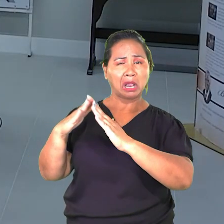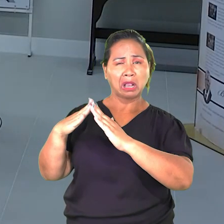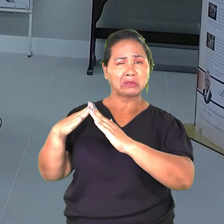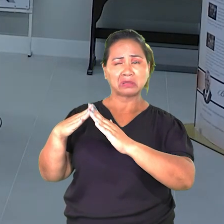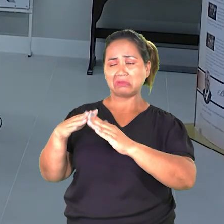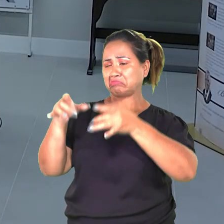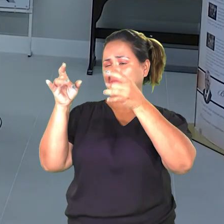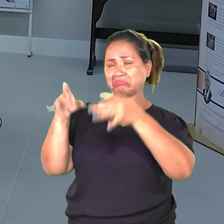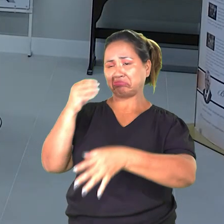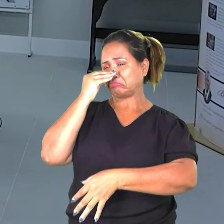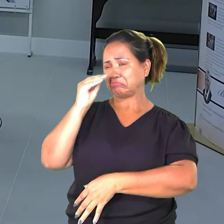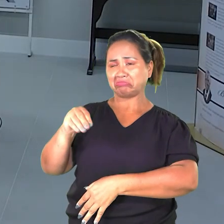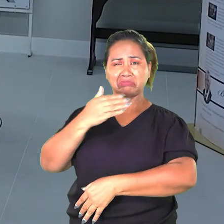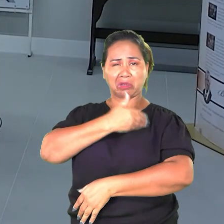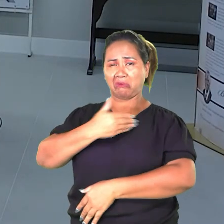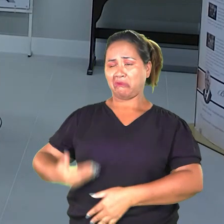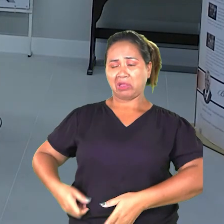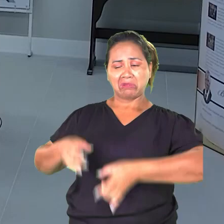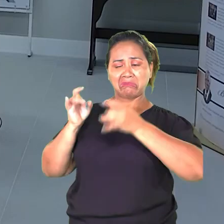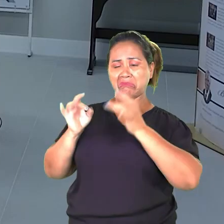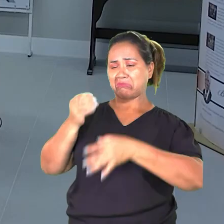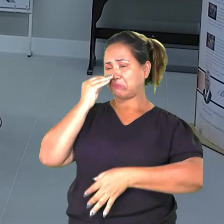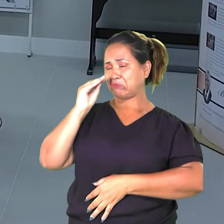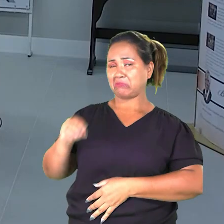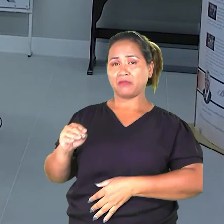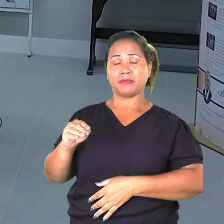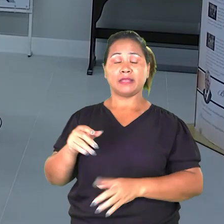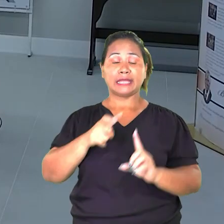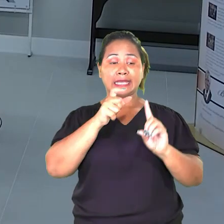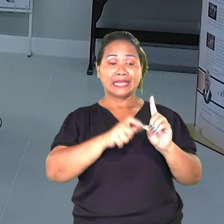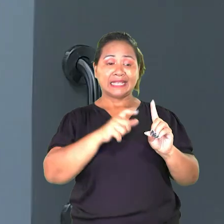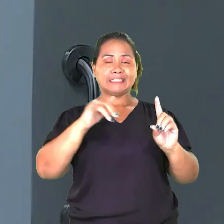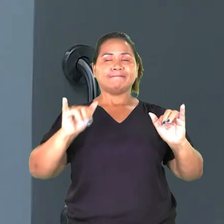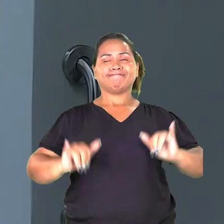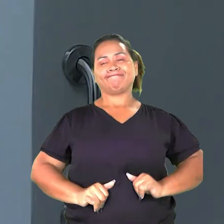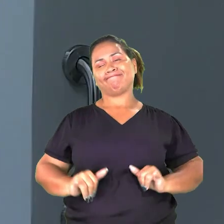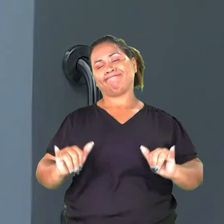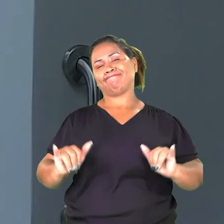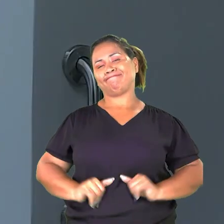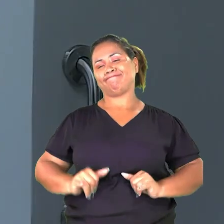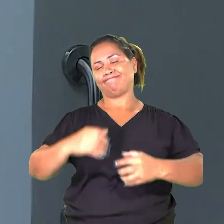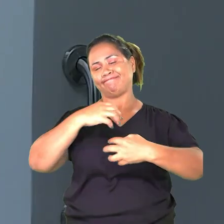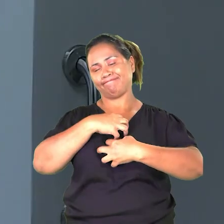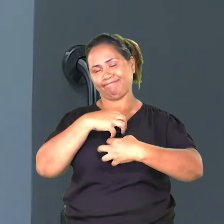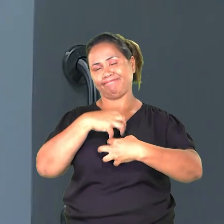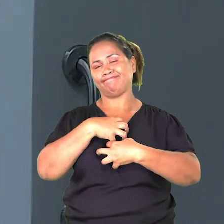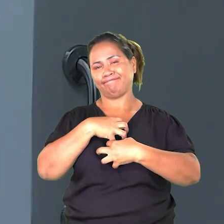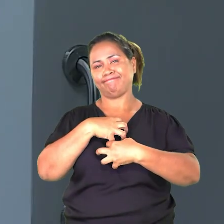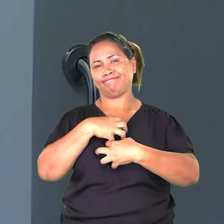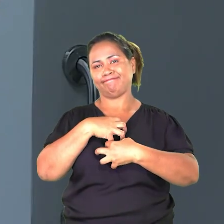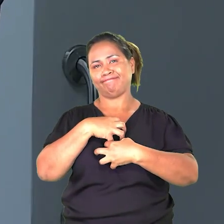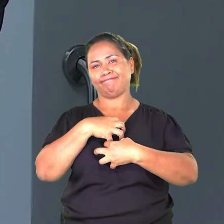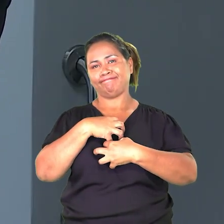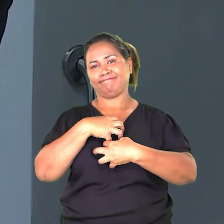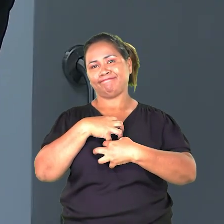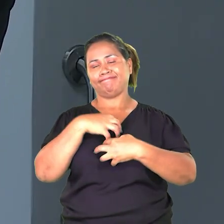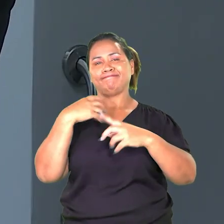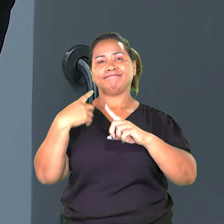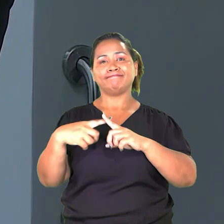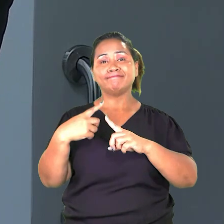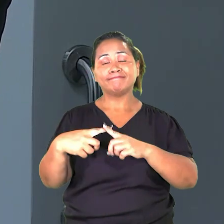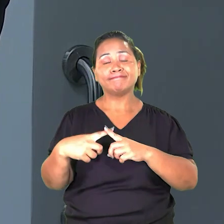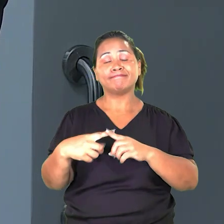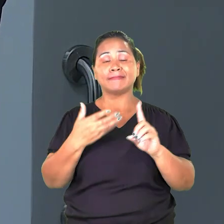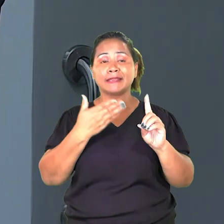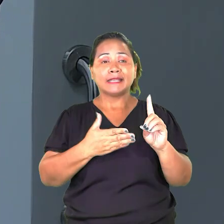início de 2009, ela estava praticamente abandonada pelo Estado, né? E o Paulo sofria muito